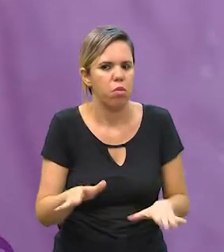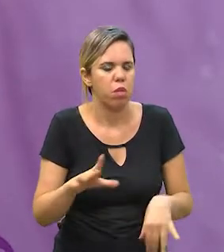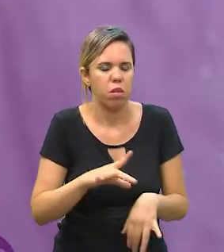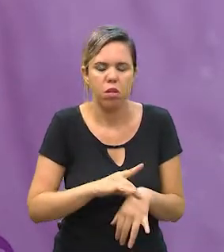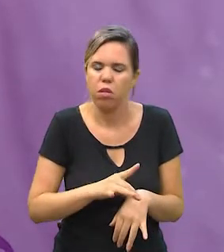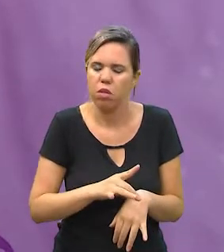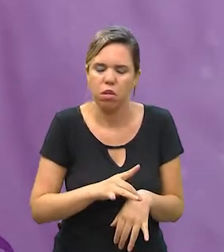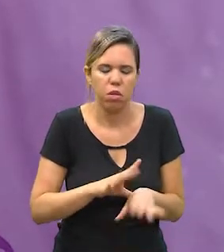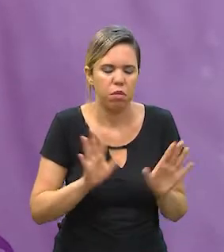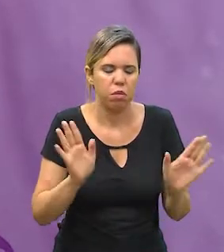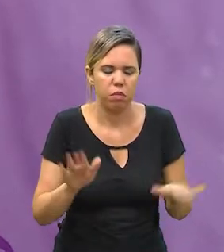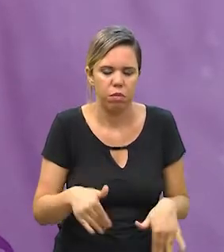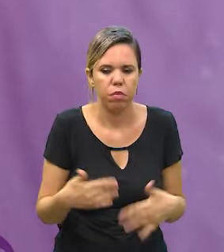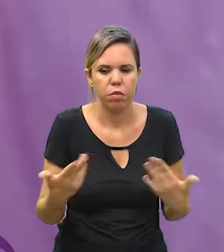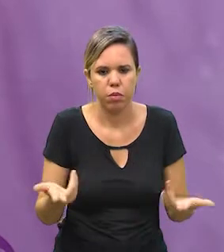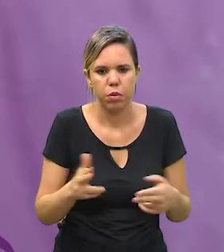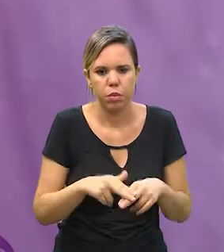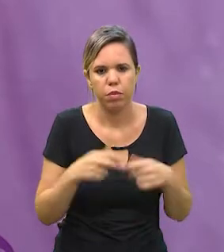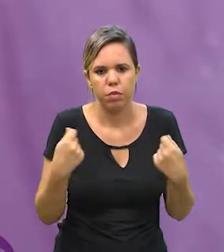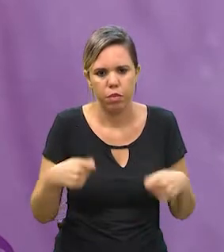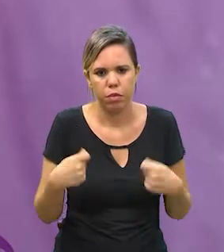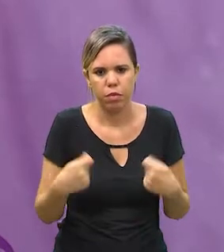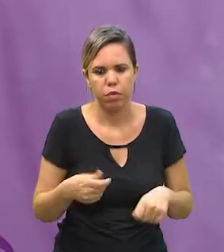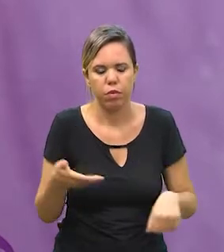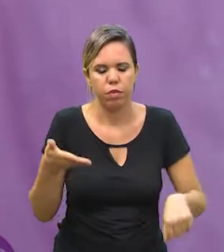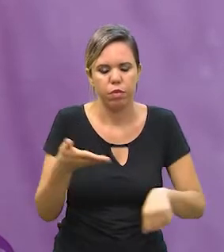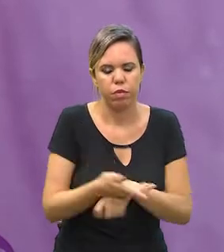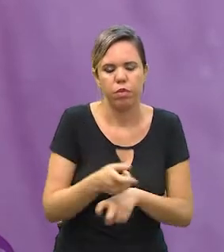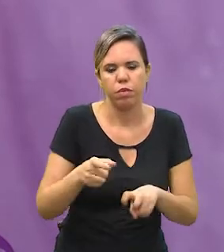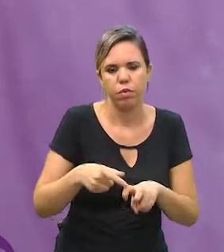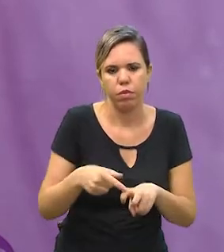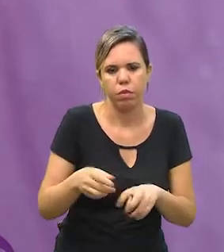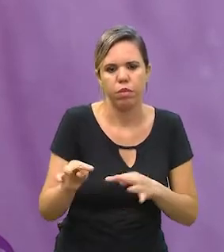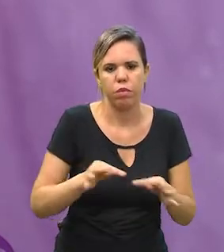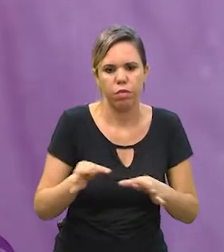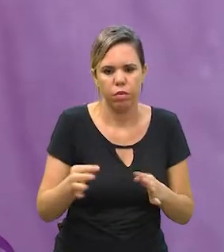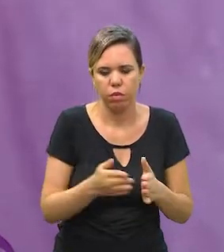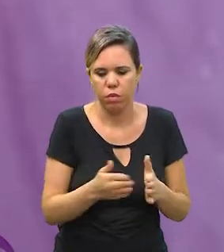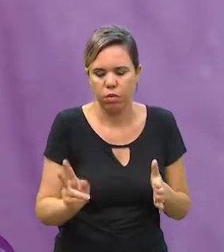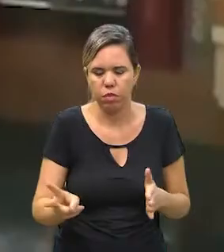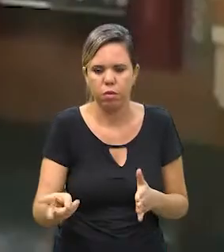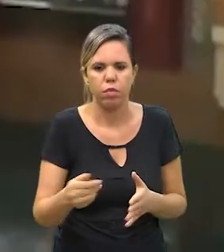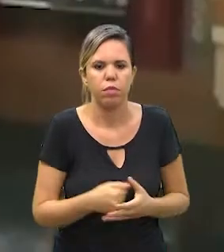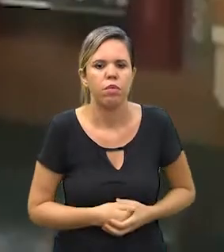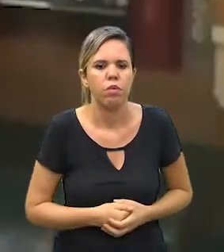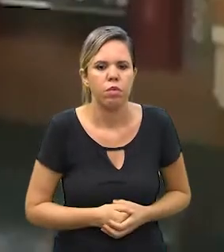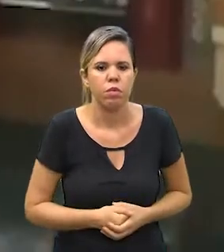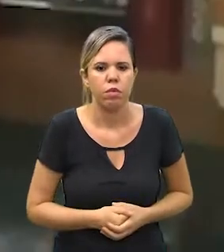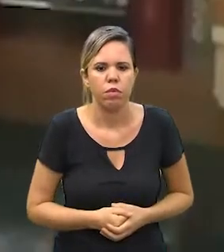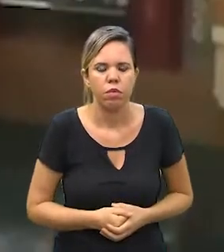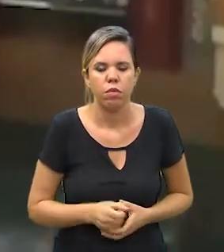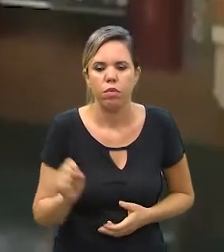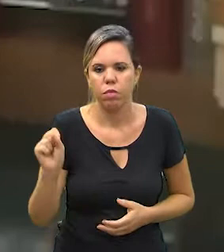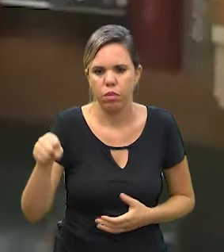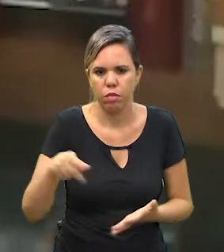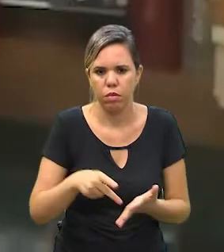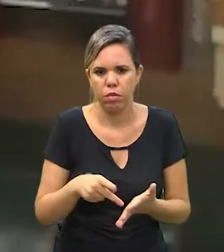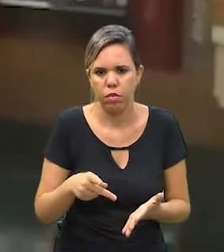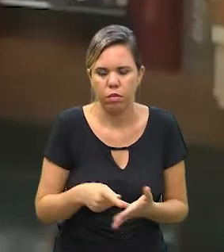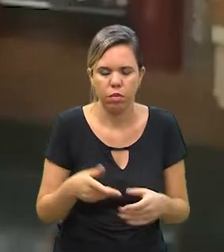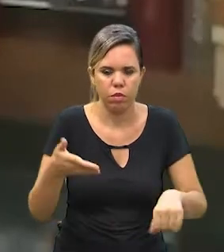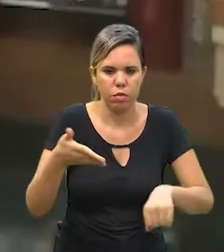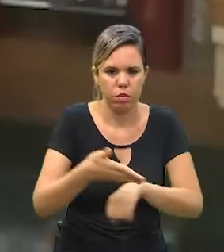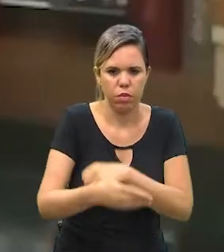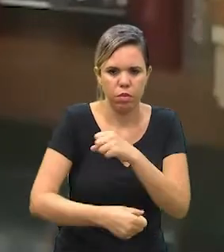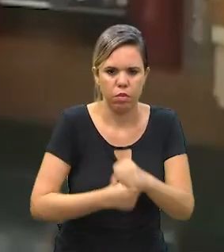não tem um sintoma. Por isso que é necessário essa visita ao médico de uma forma mais periódica? Sim, a